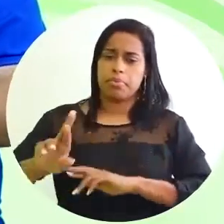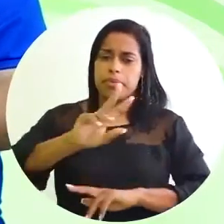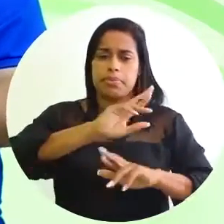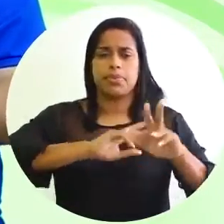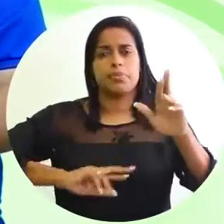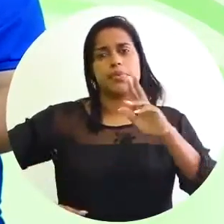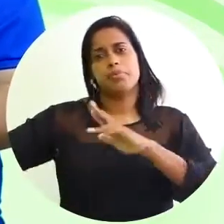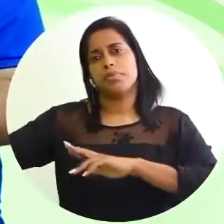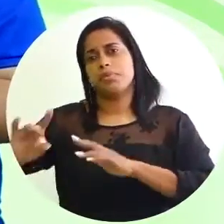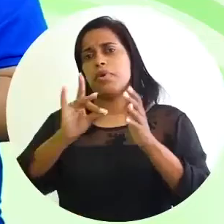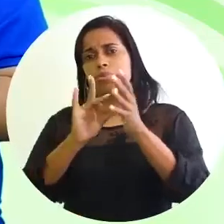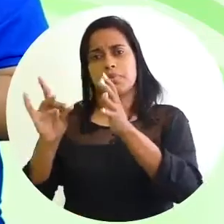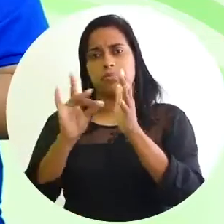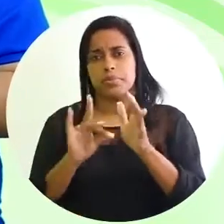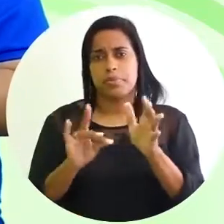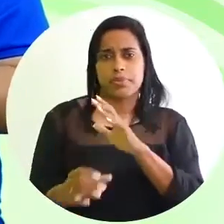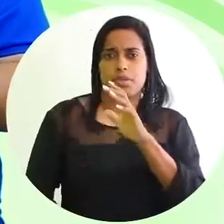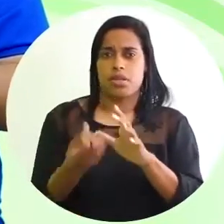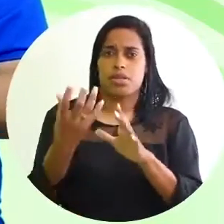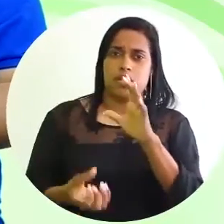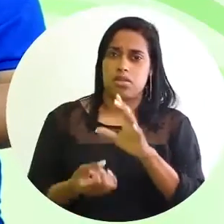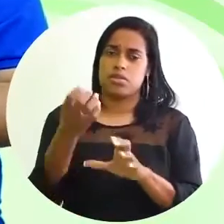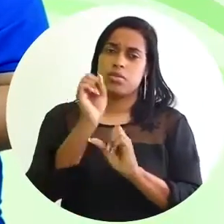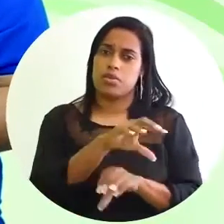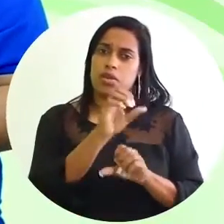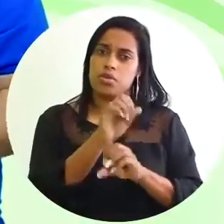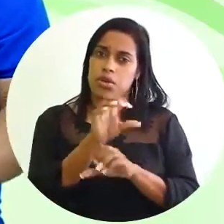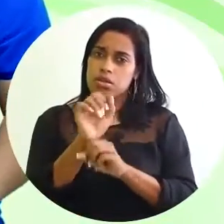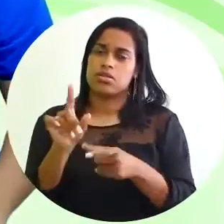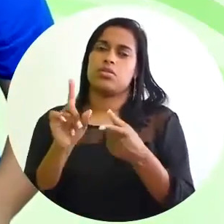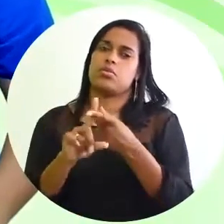diversos segmentos, setores da indústria, da